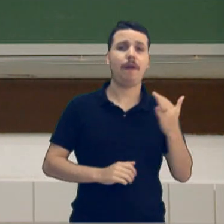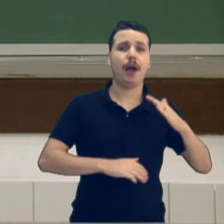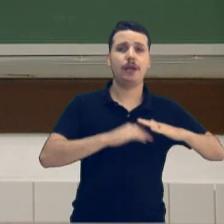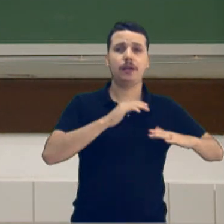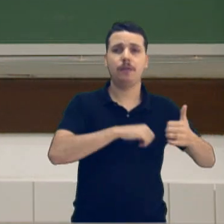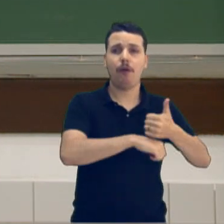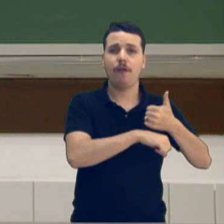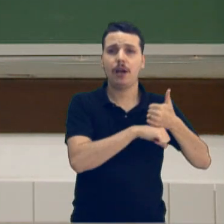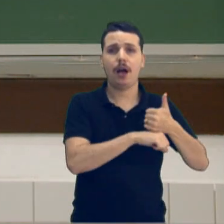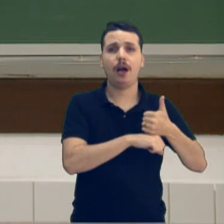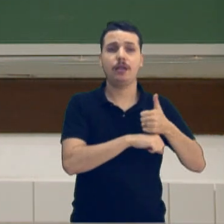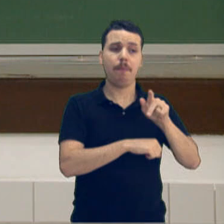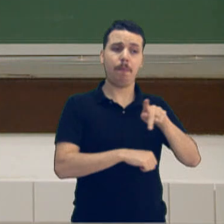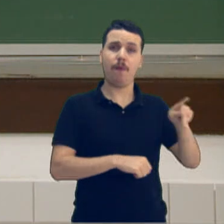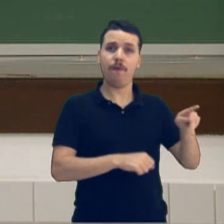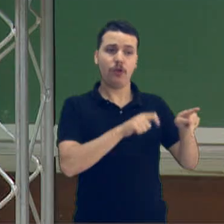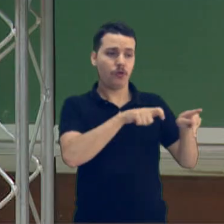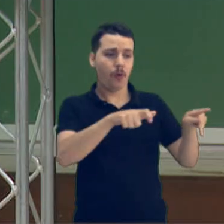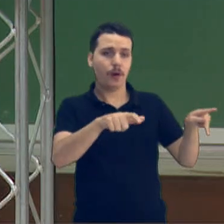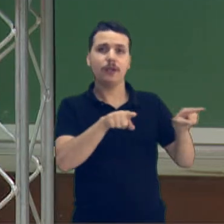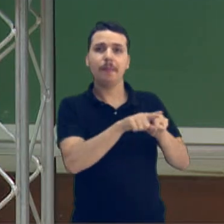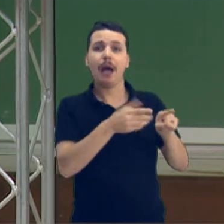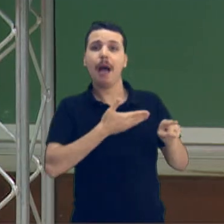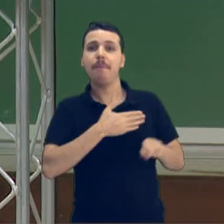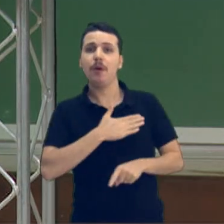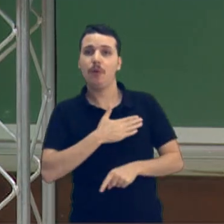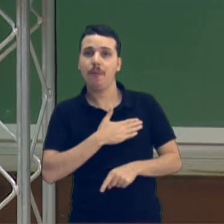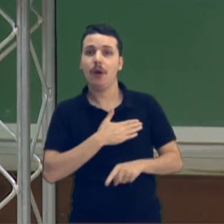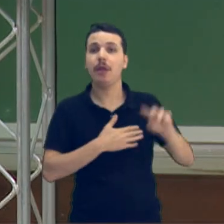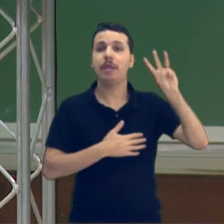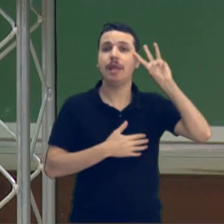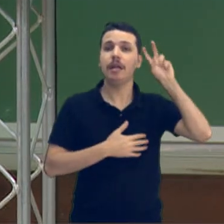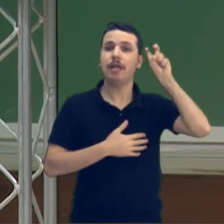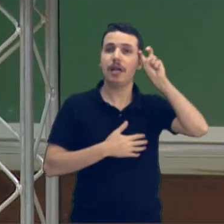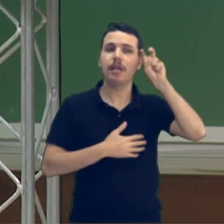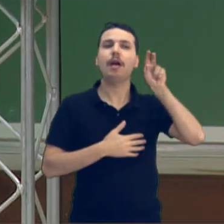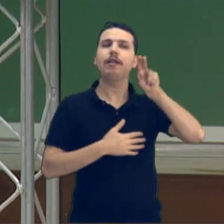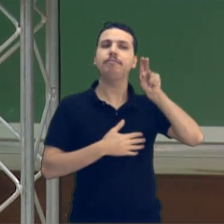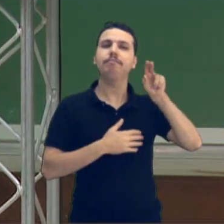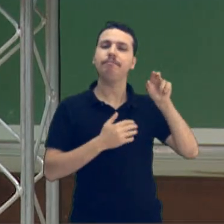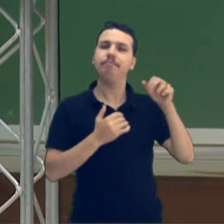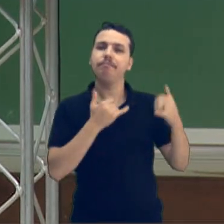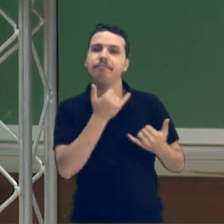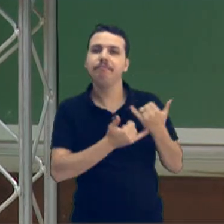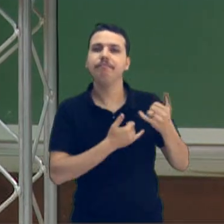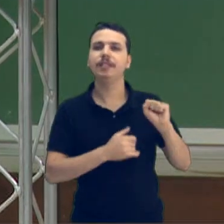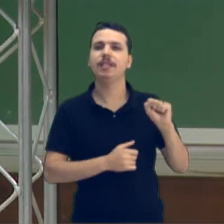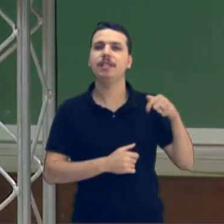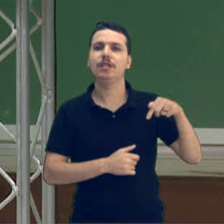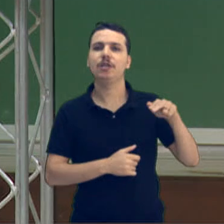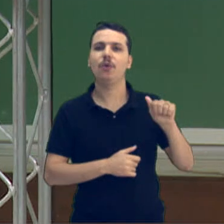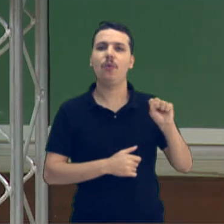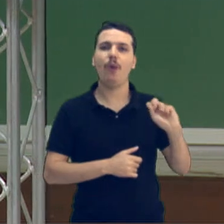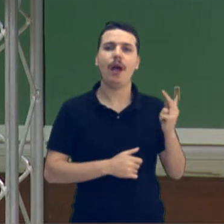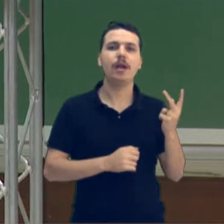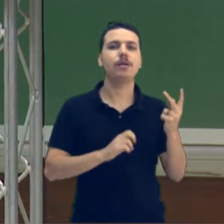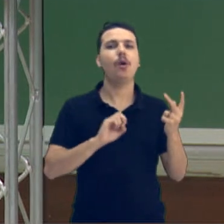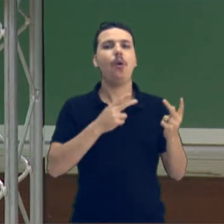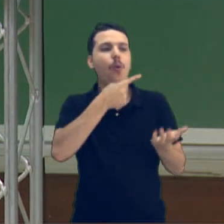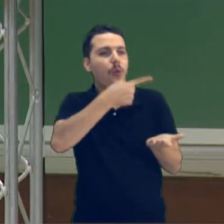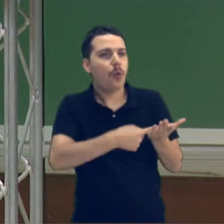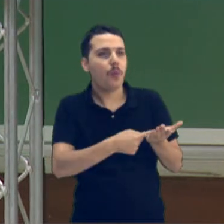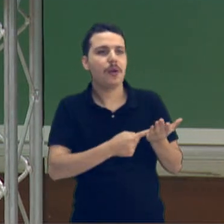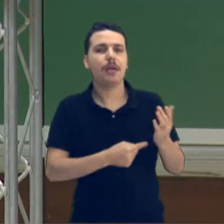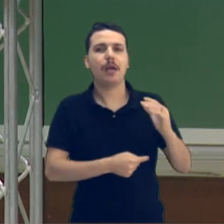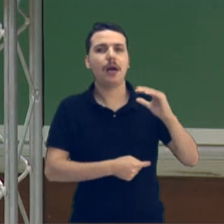meus, se reúnem para praticar squash. Então, terça e quinta, ou mesmo combinam, né, final de semana,